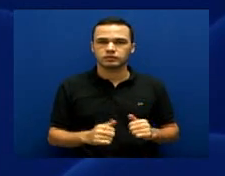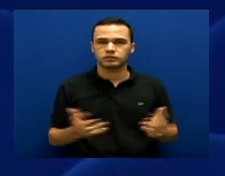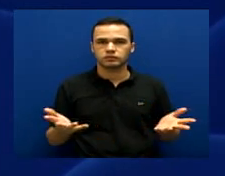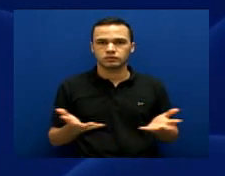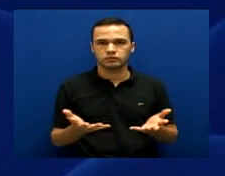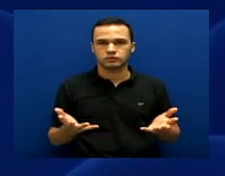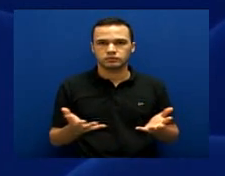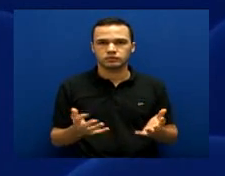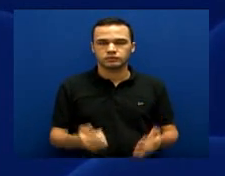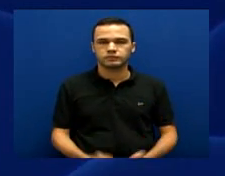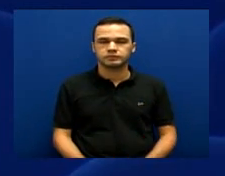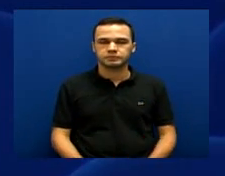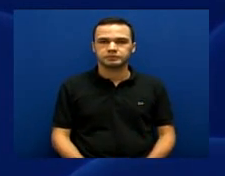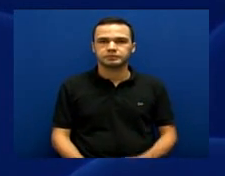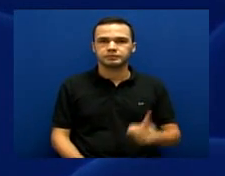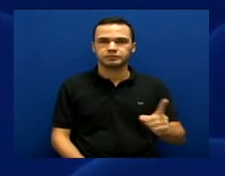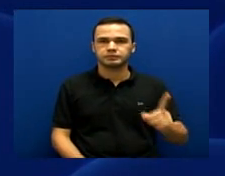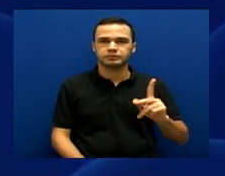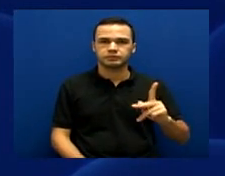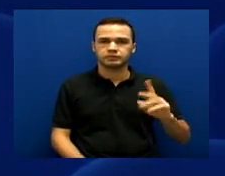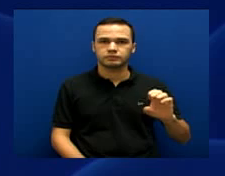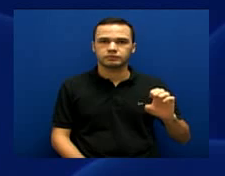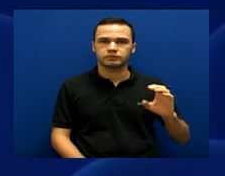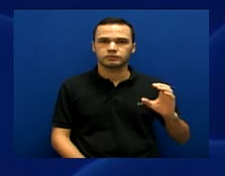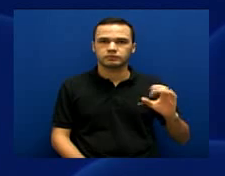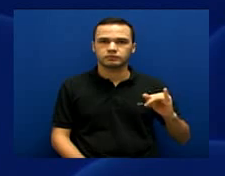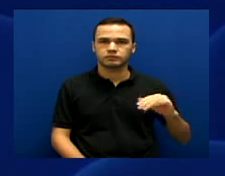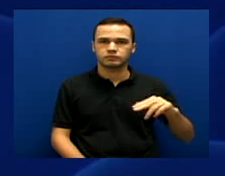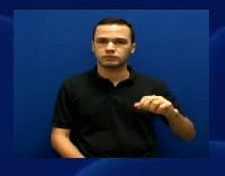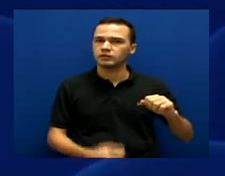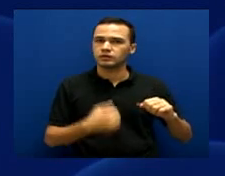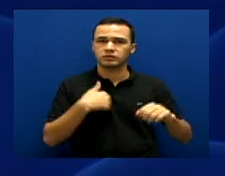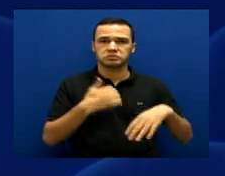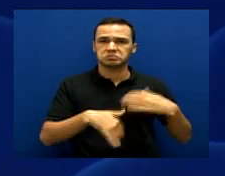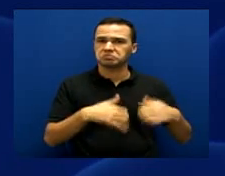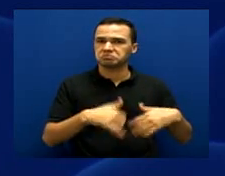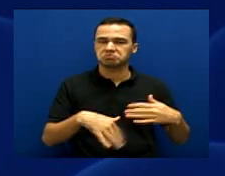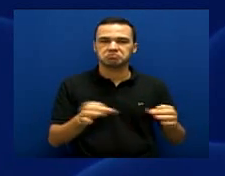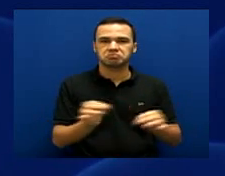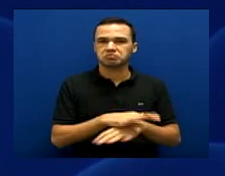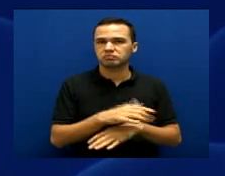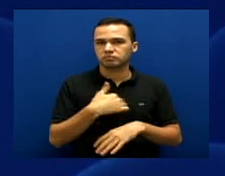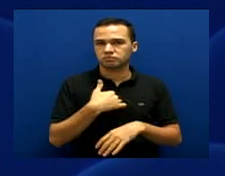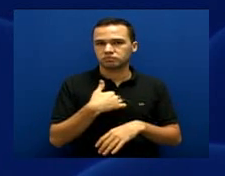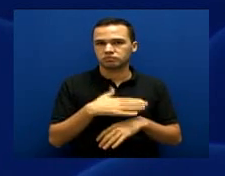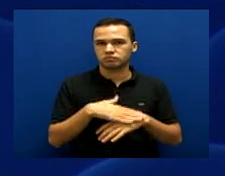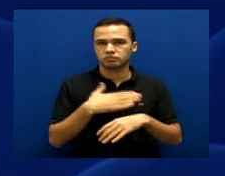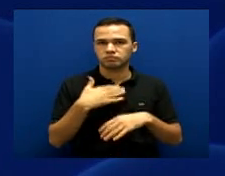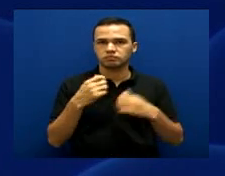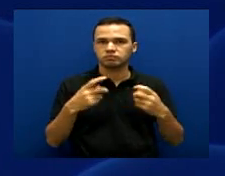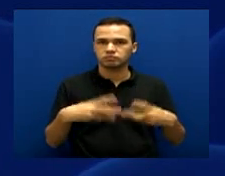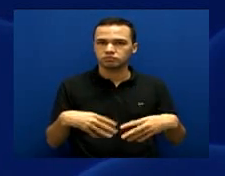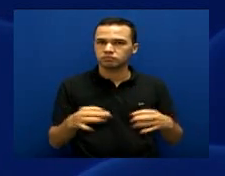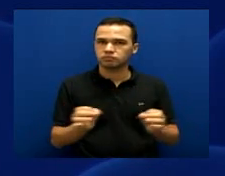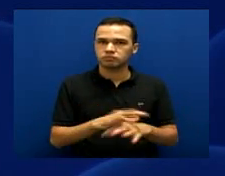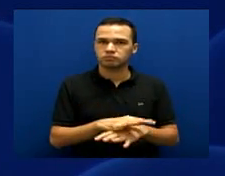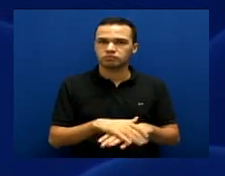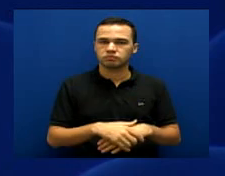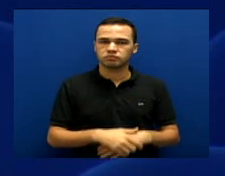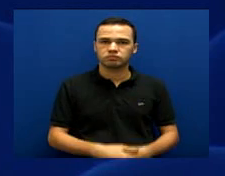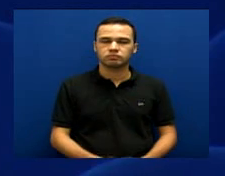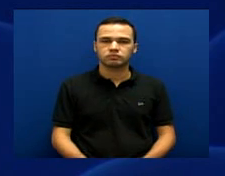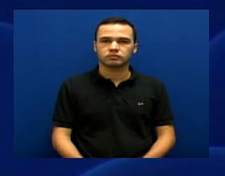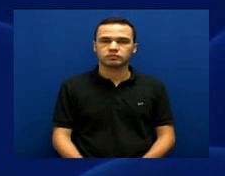a para o psn ok eu não tenho mais nenhuma consideração a fazer para